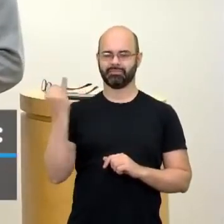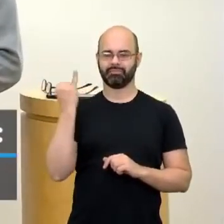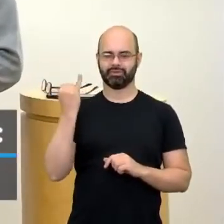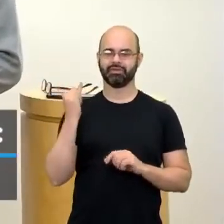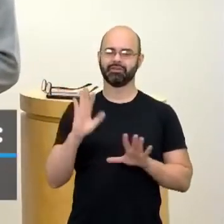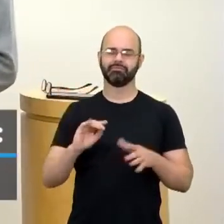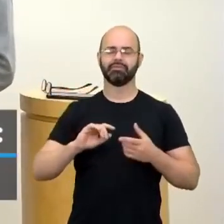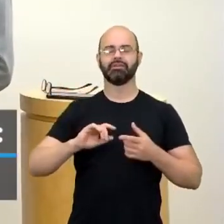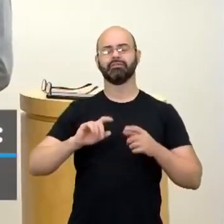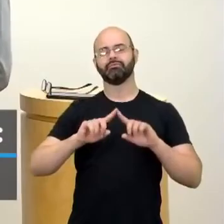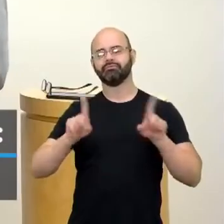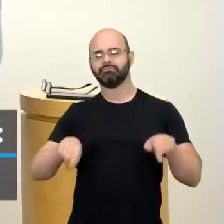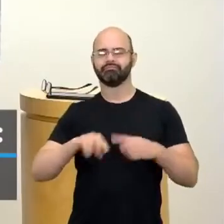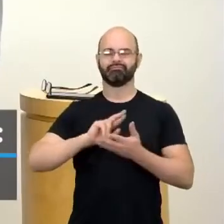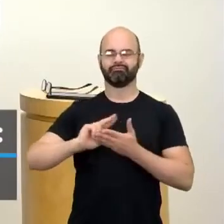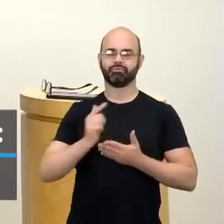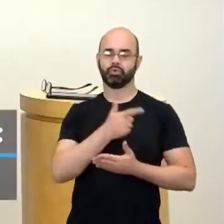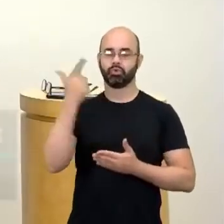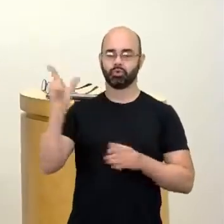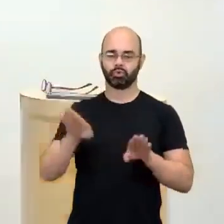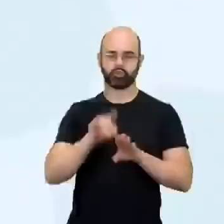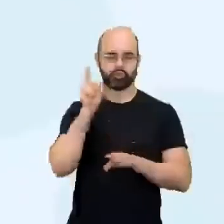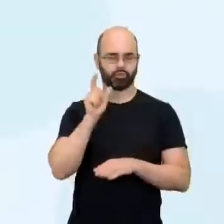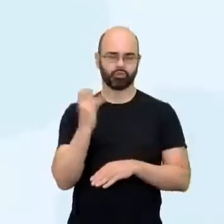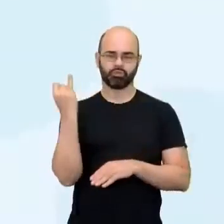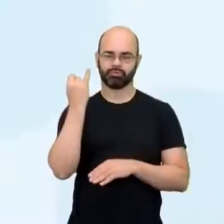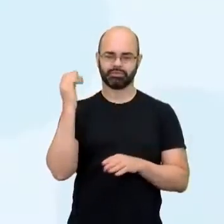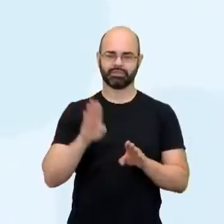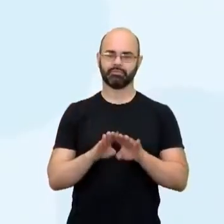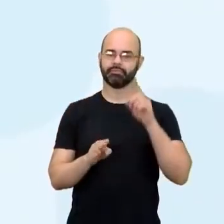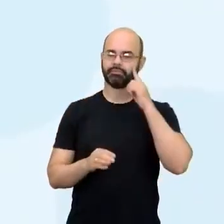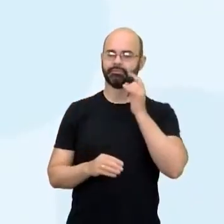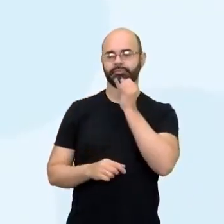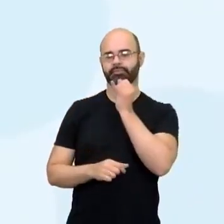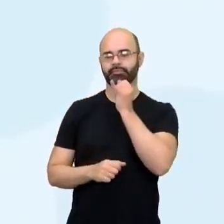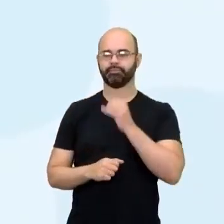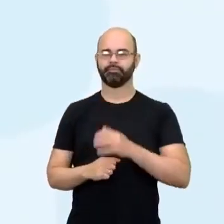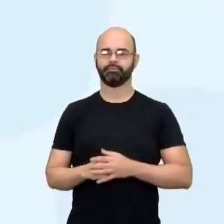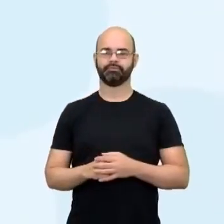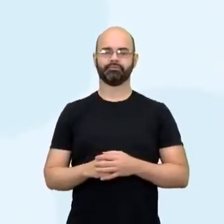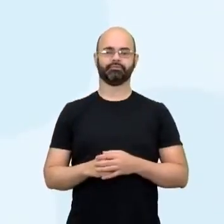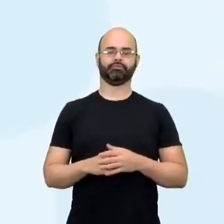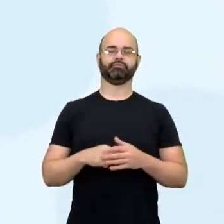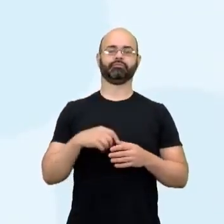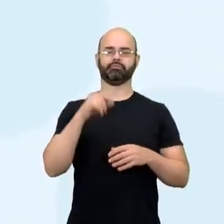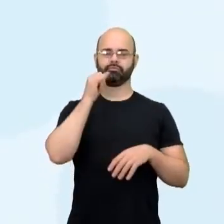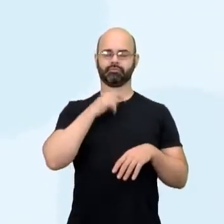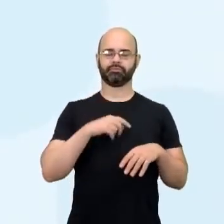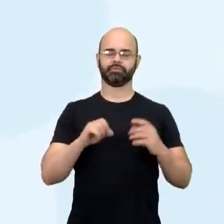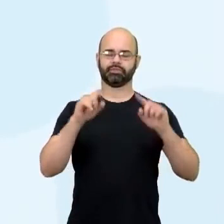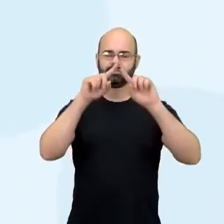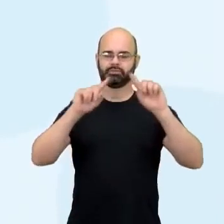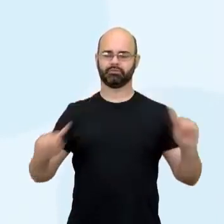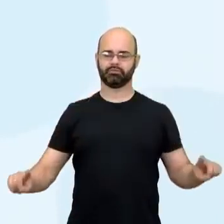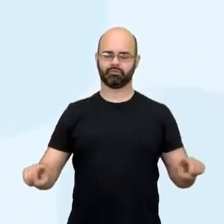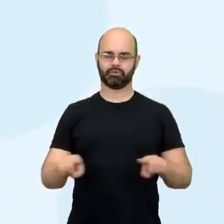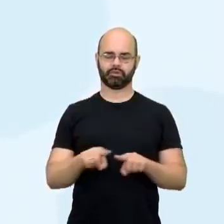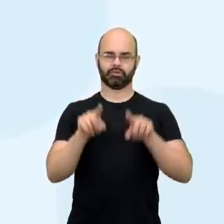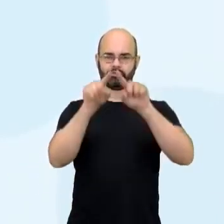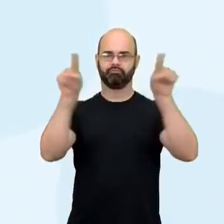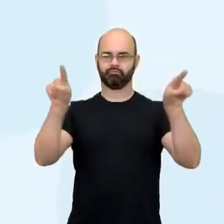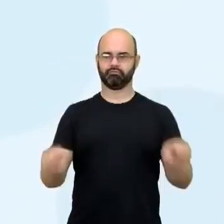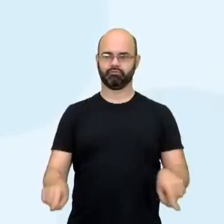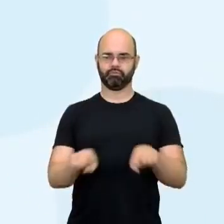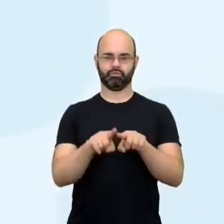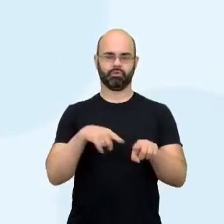características muito, muito interessantes. Bom, então o que a gente sabe, ó, por exemplo, nós podemos traçar uma diagonal em um quadrado e dividi-lo em